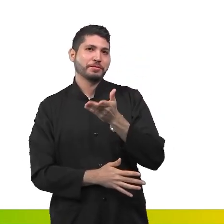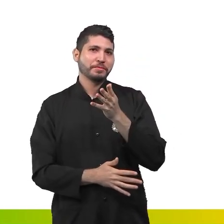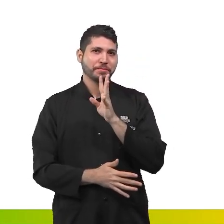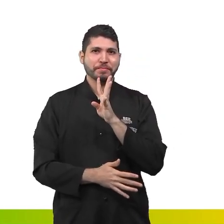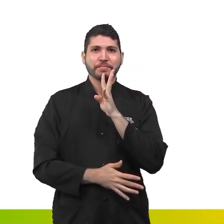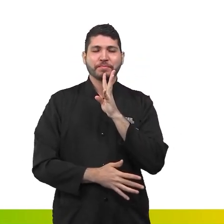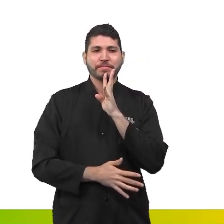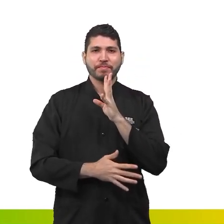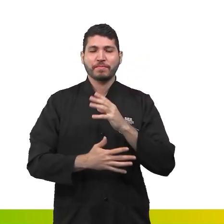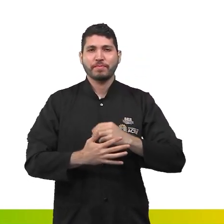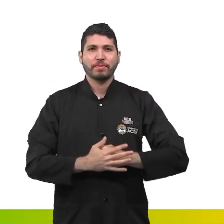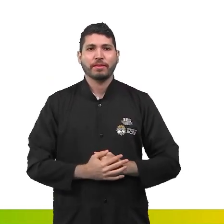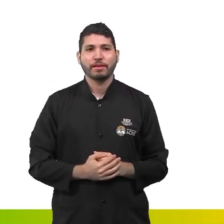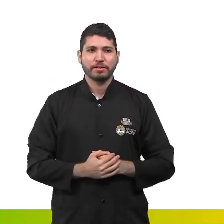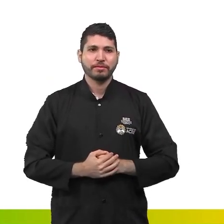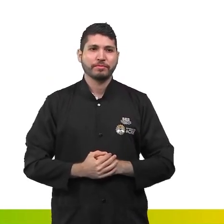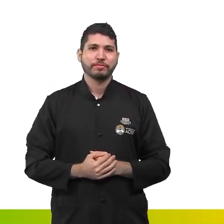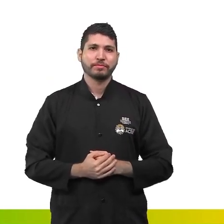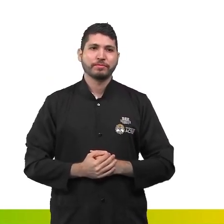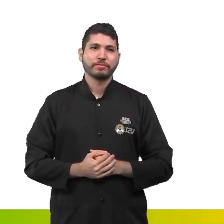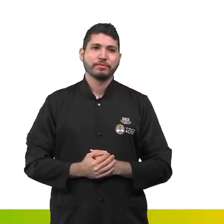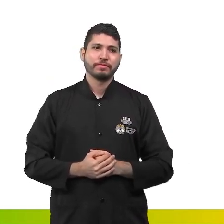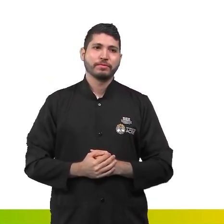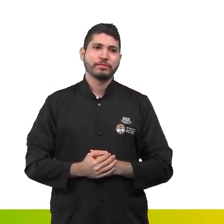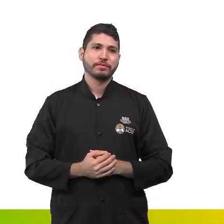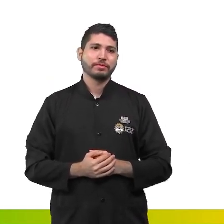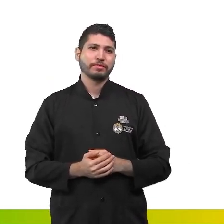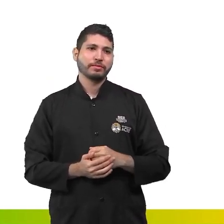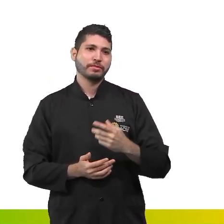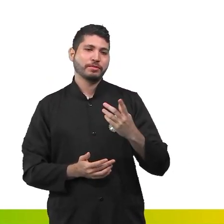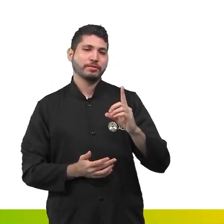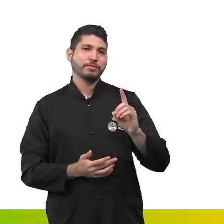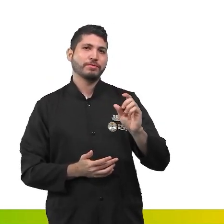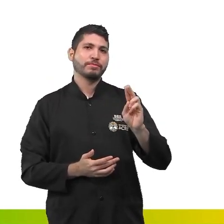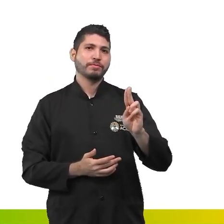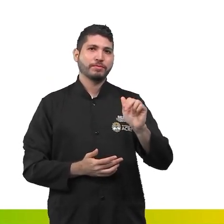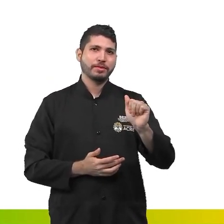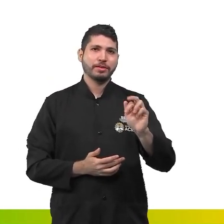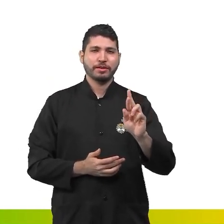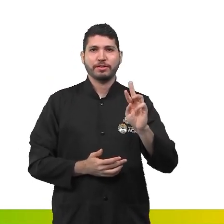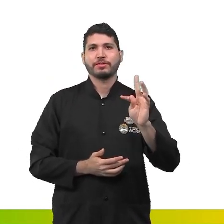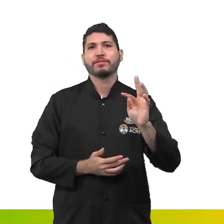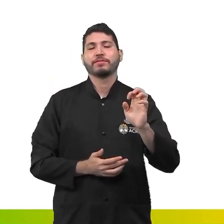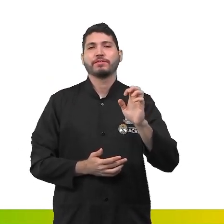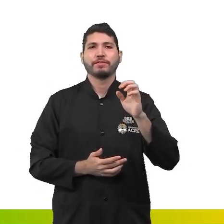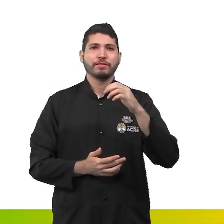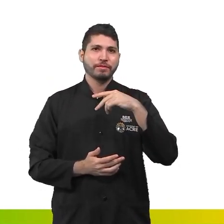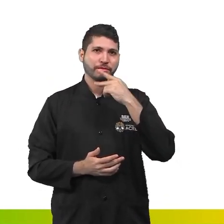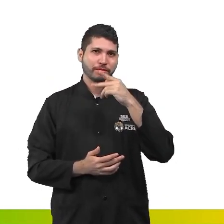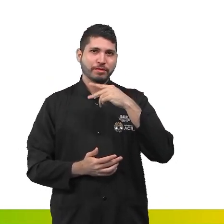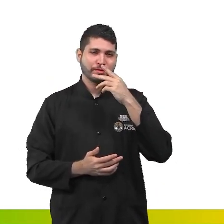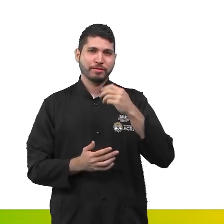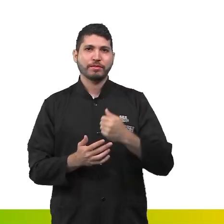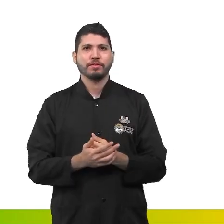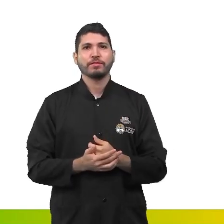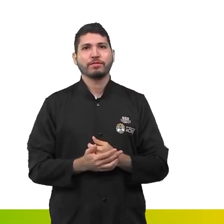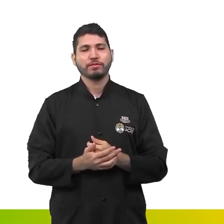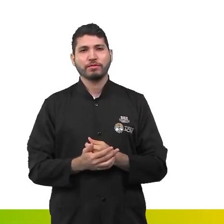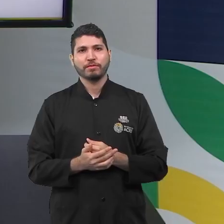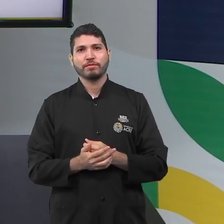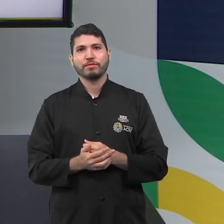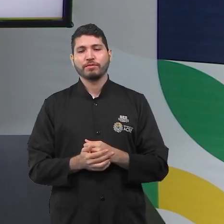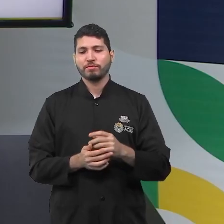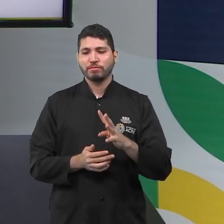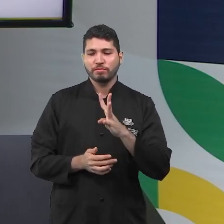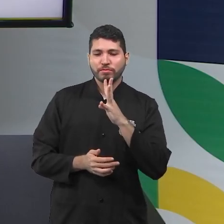Pacheco Pereira relata nas suas andanças uma passada aqui pelo local que hoje